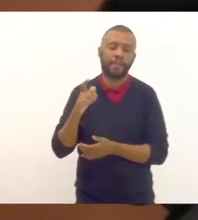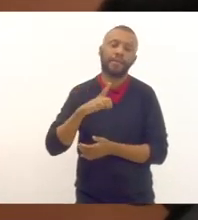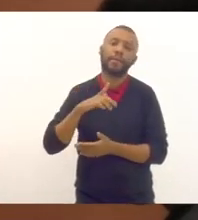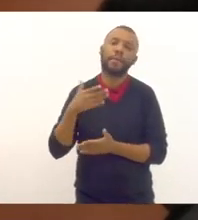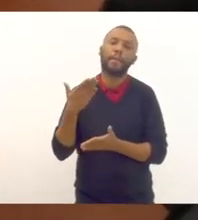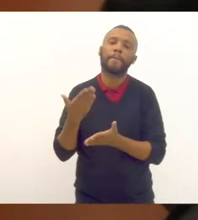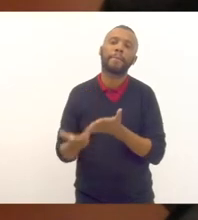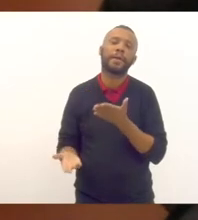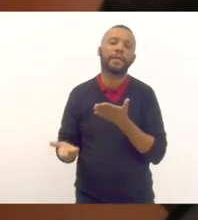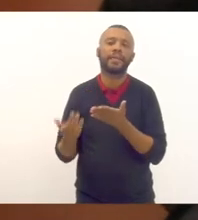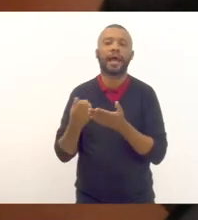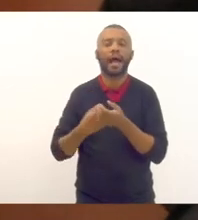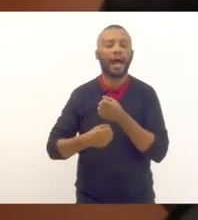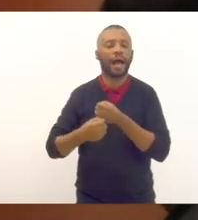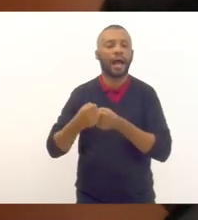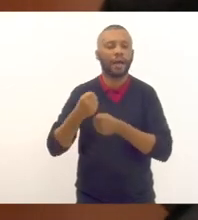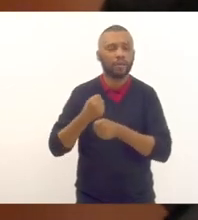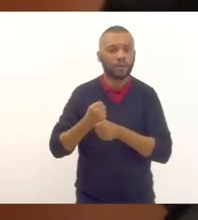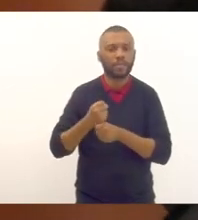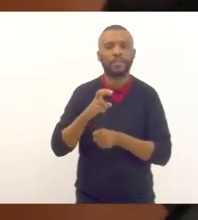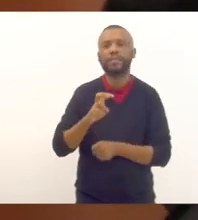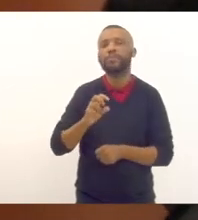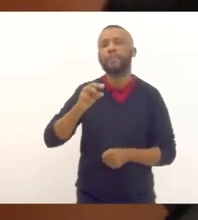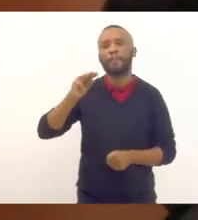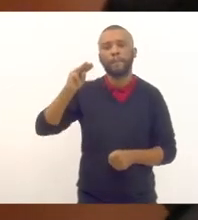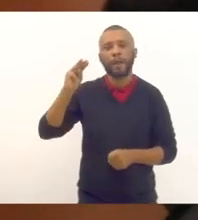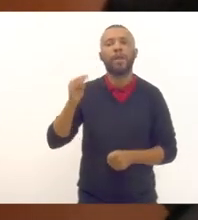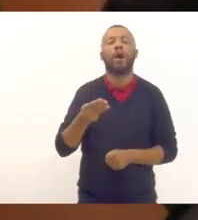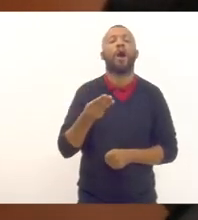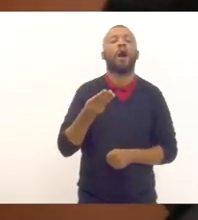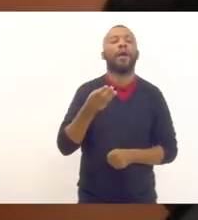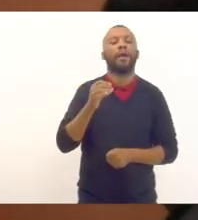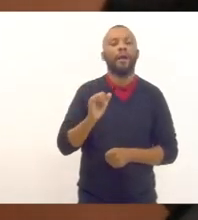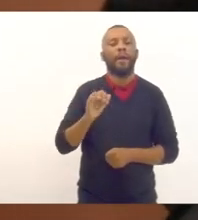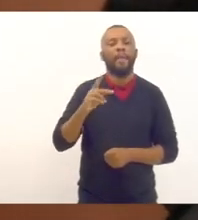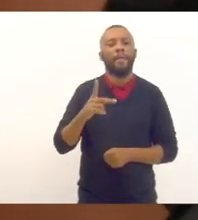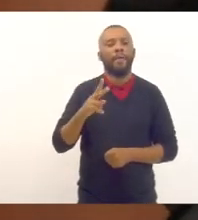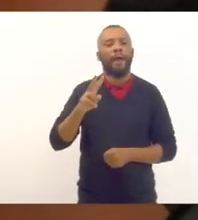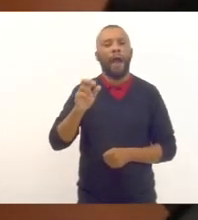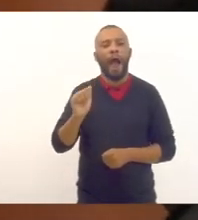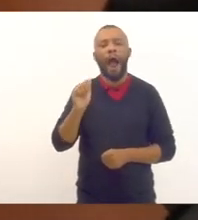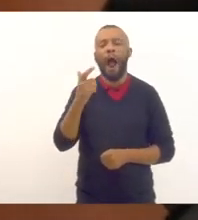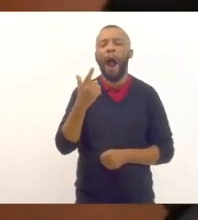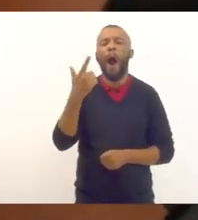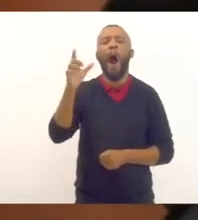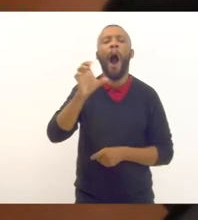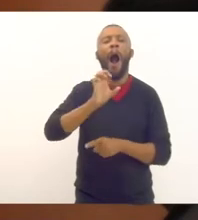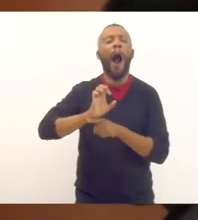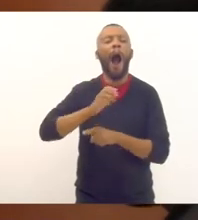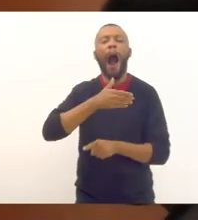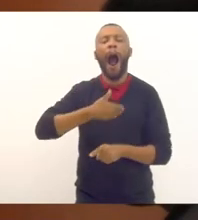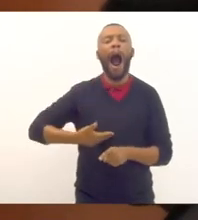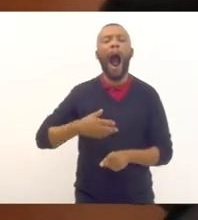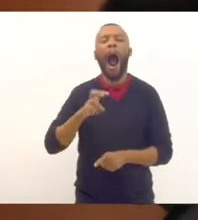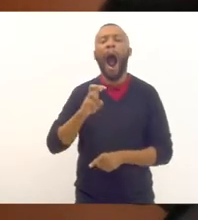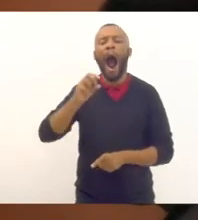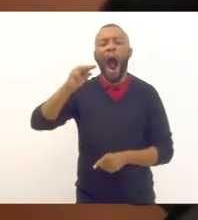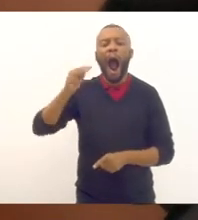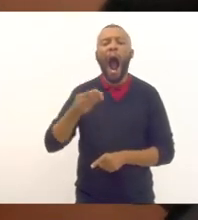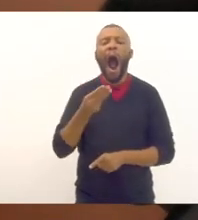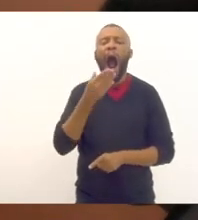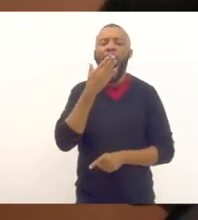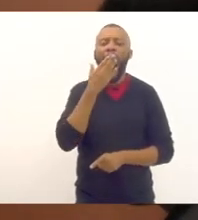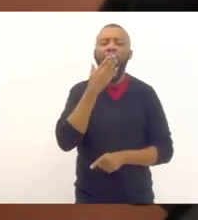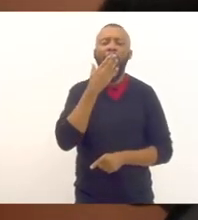aí de 5 milhões de IPVA que vai para o Estado. 5 milhões de reais. Só que